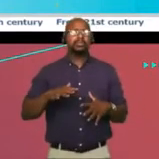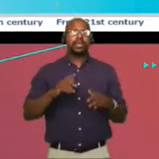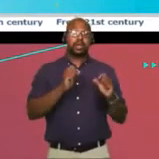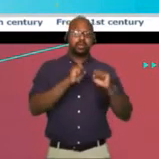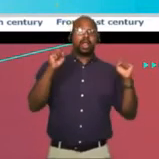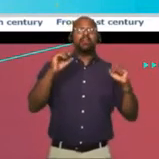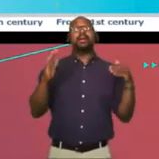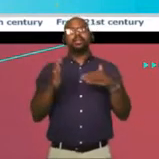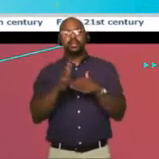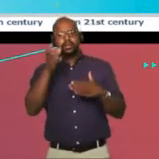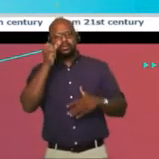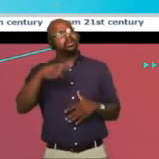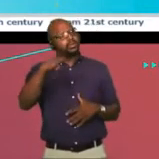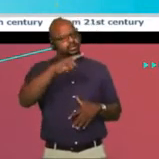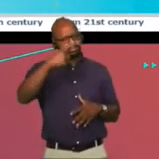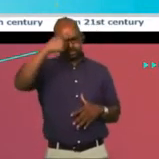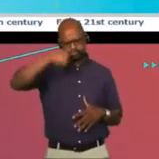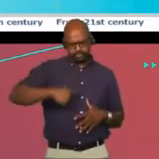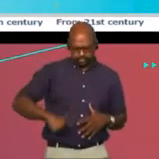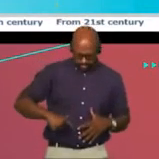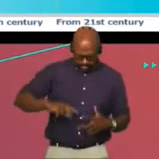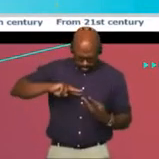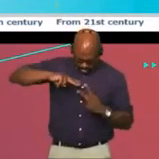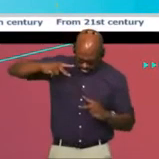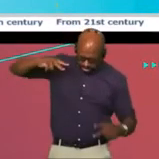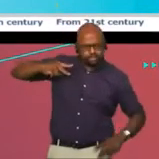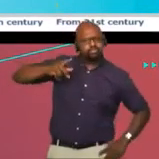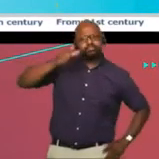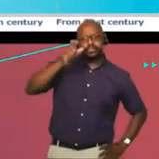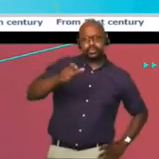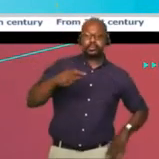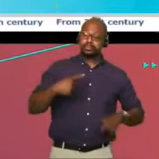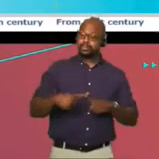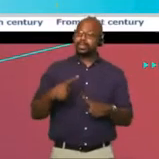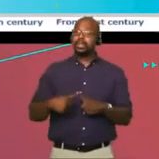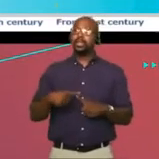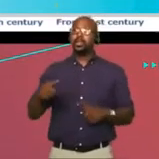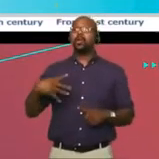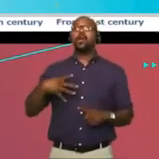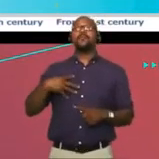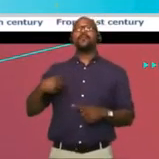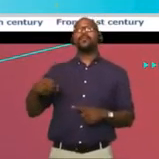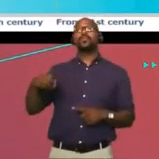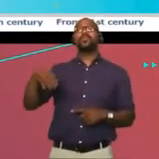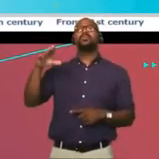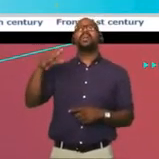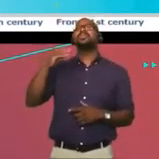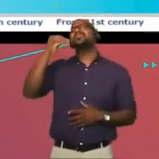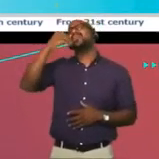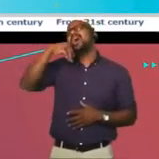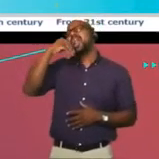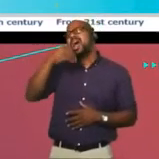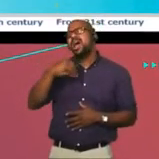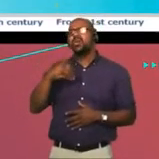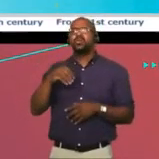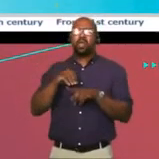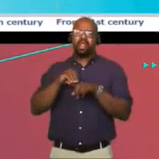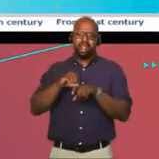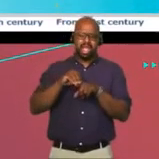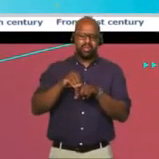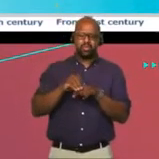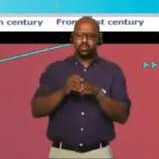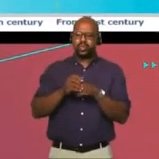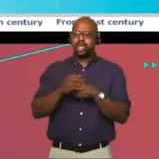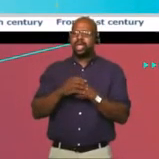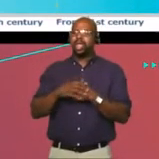experiência genética muito interessante porque o filho do do mais fraco do mais lento do